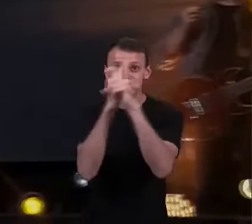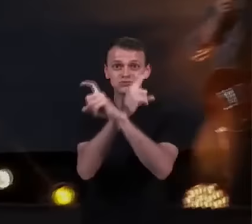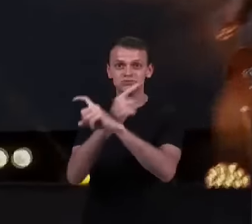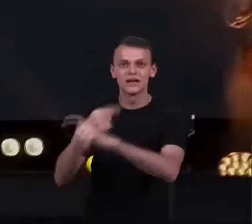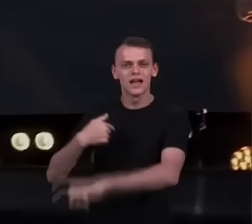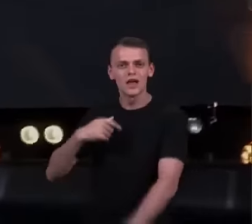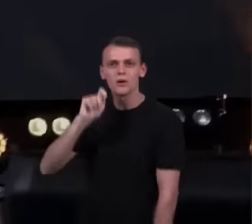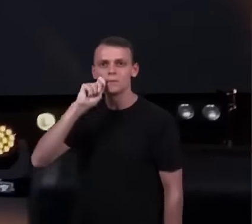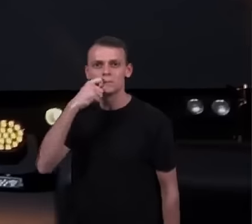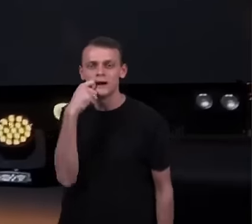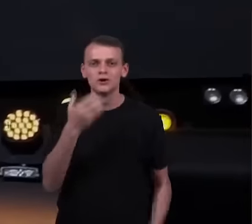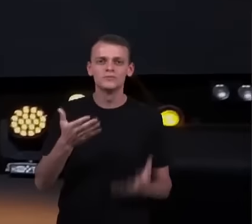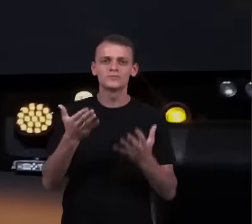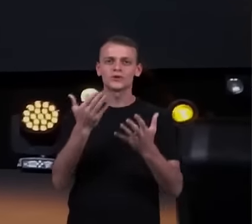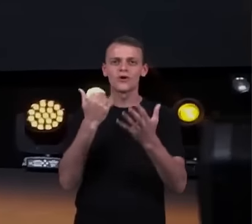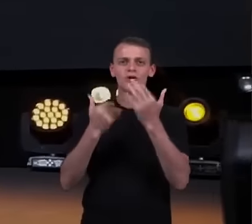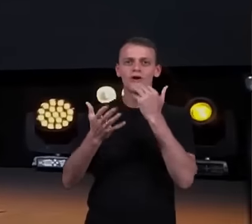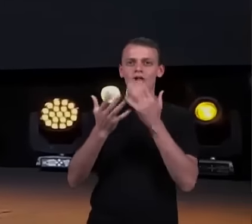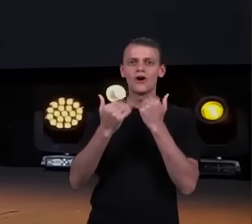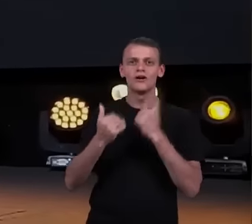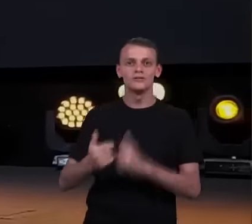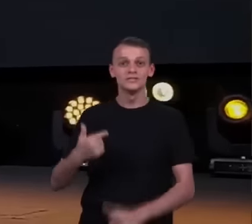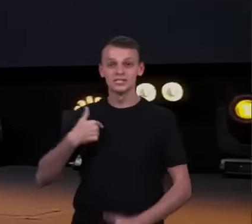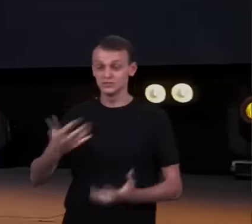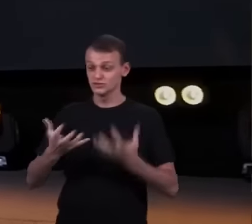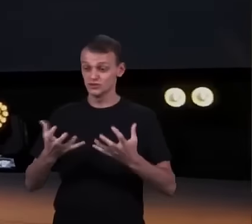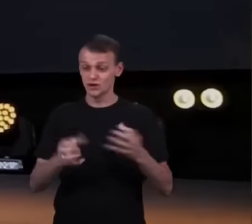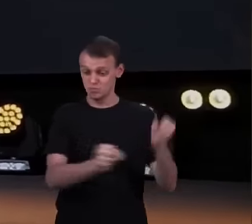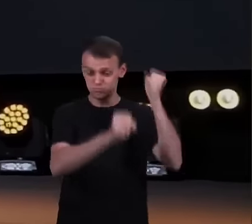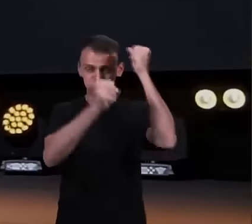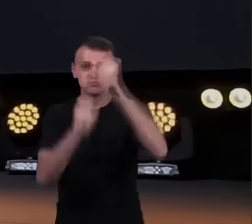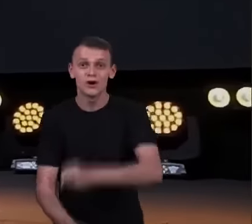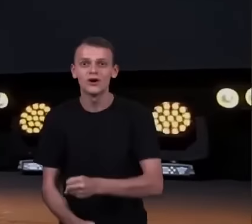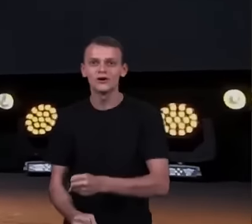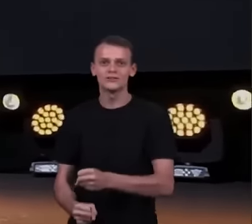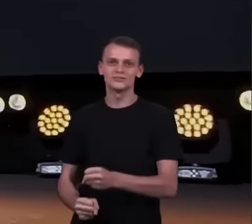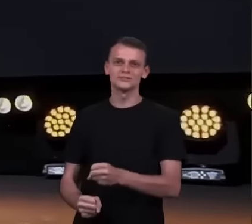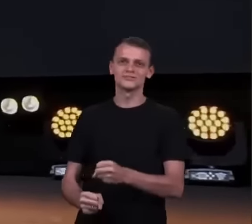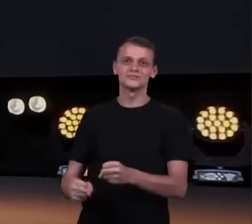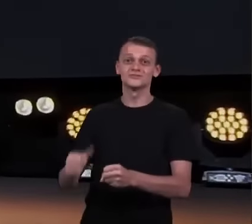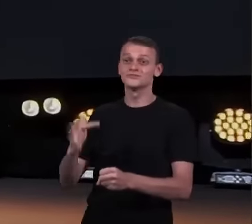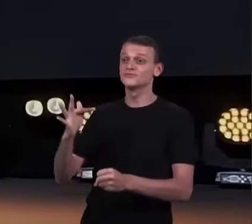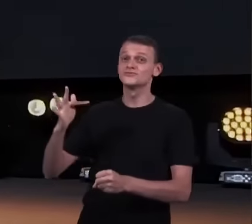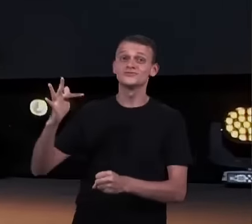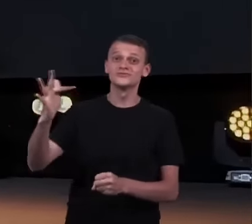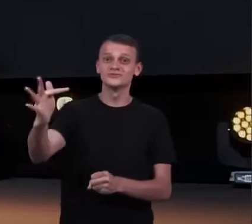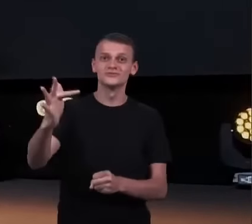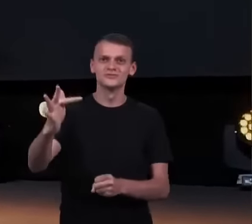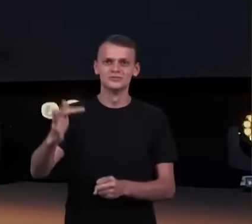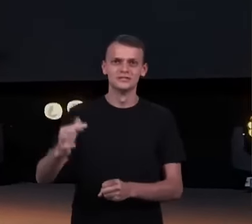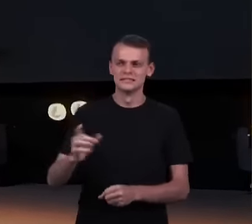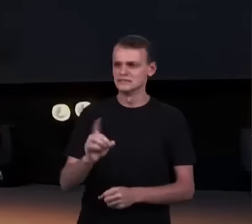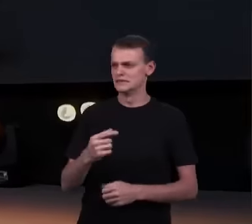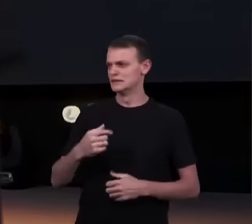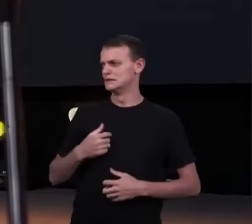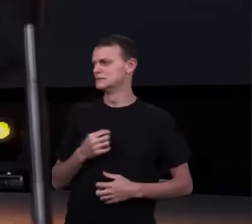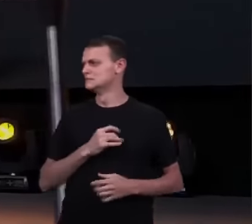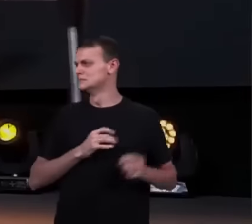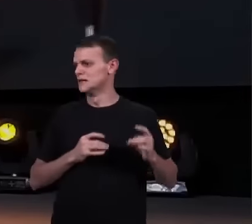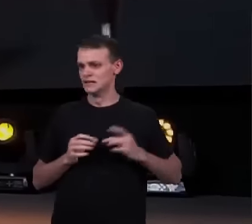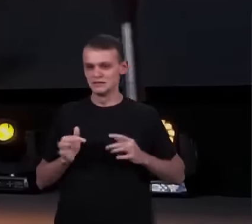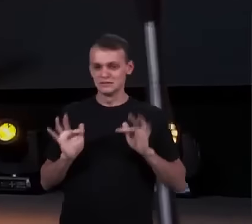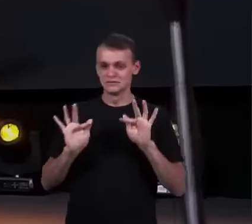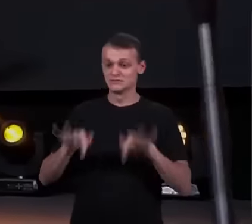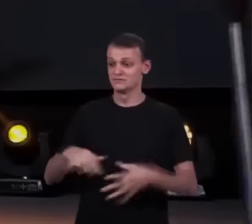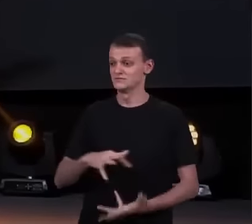nação livres, poderosos. Ah, mas não há um futuro, há um fim do mundo. Eu